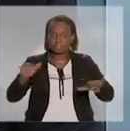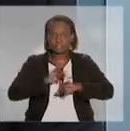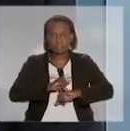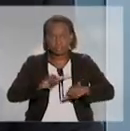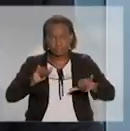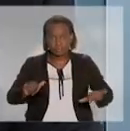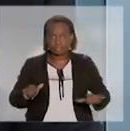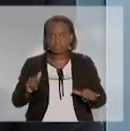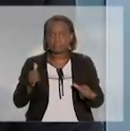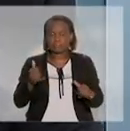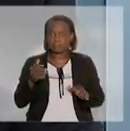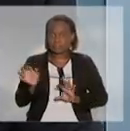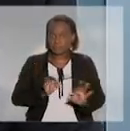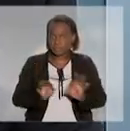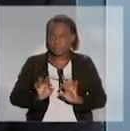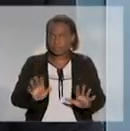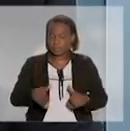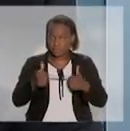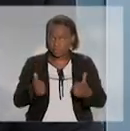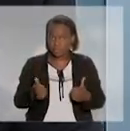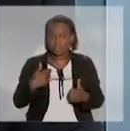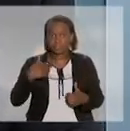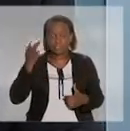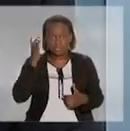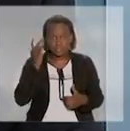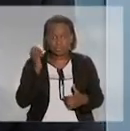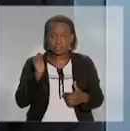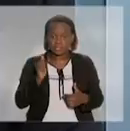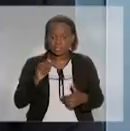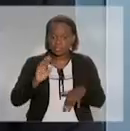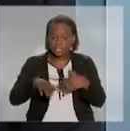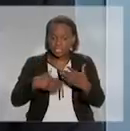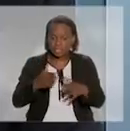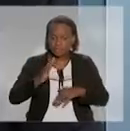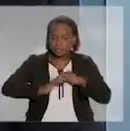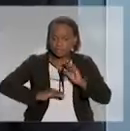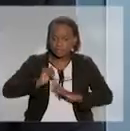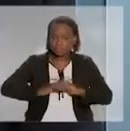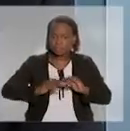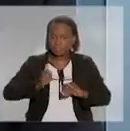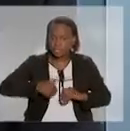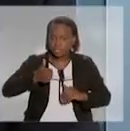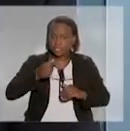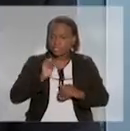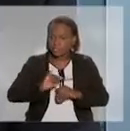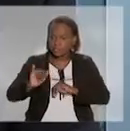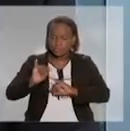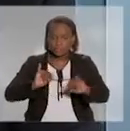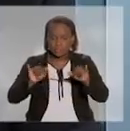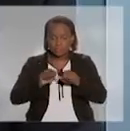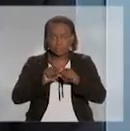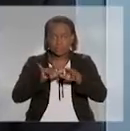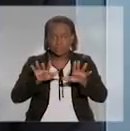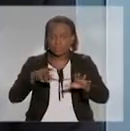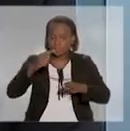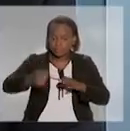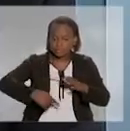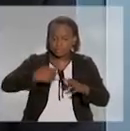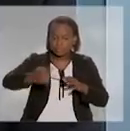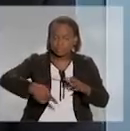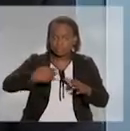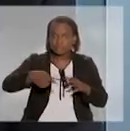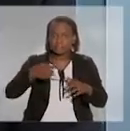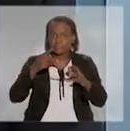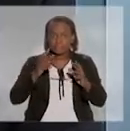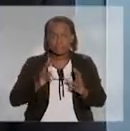disseminar essas melhores práticas. E eu acredito que na medida em que essas melhores práticas elas vão sendo disseminadas, é uma roda que